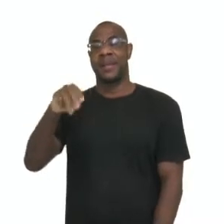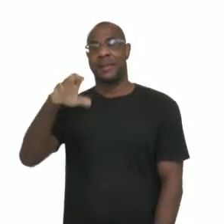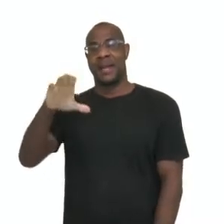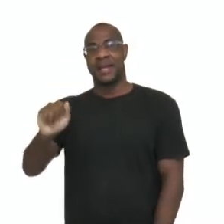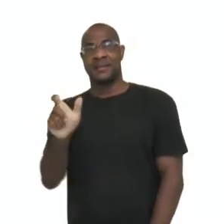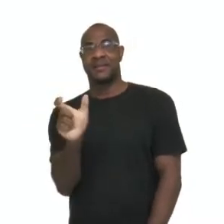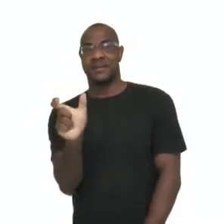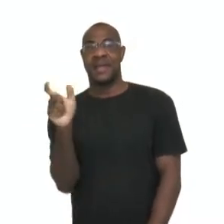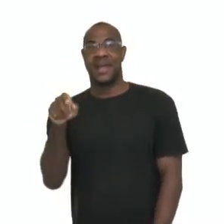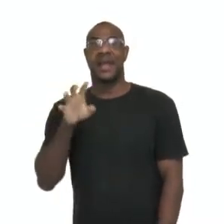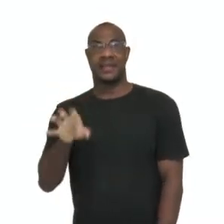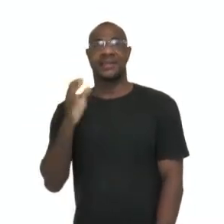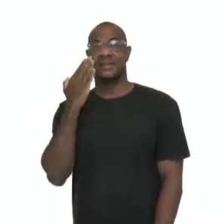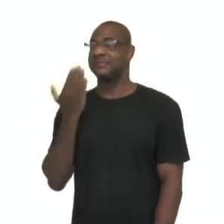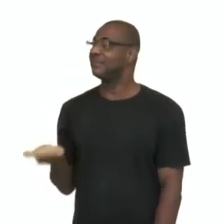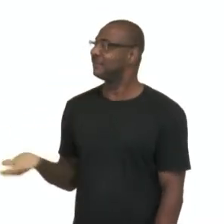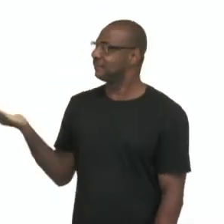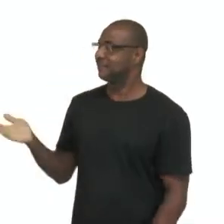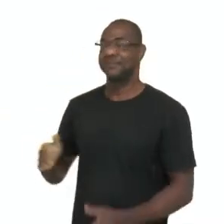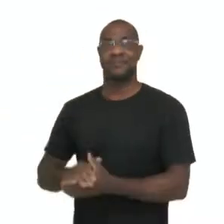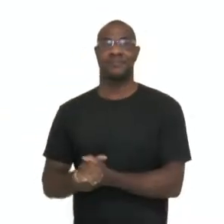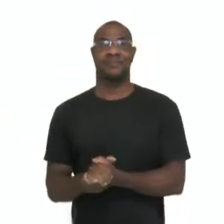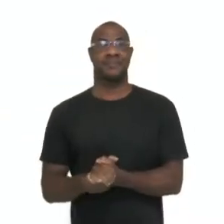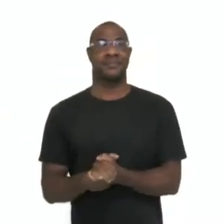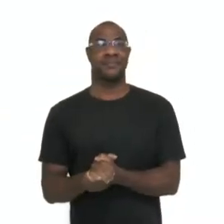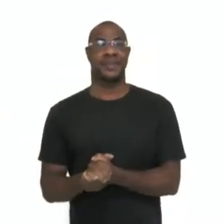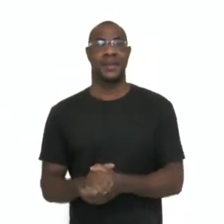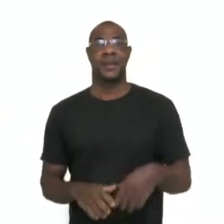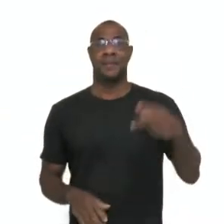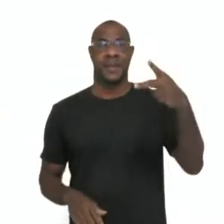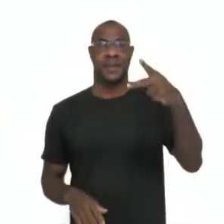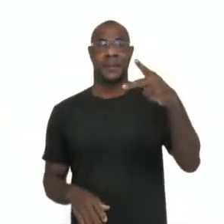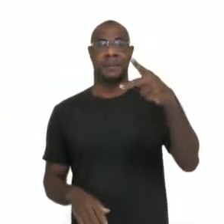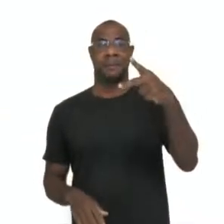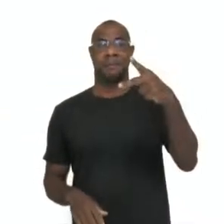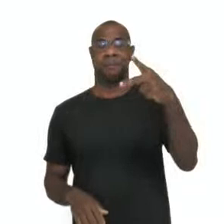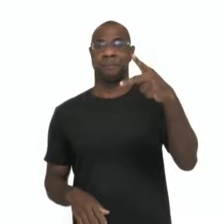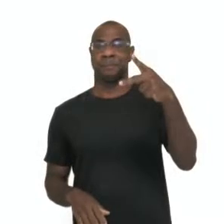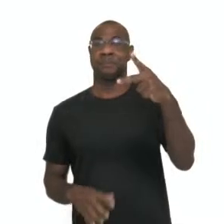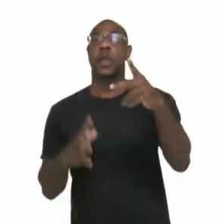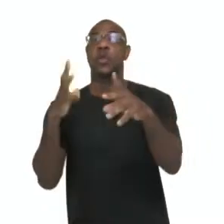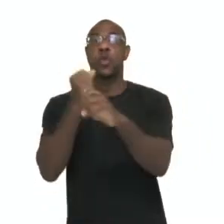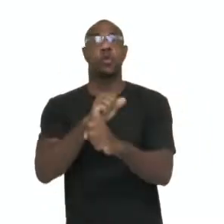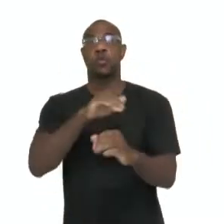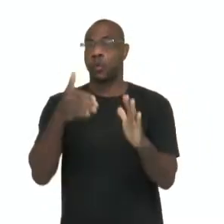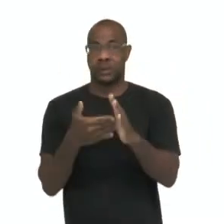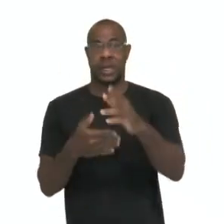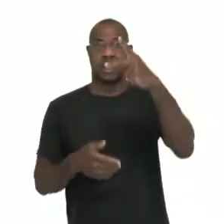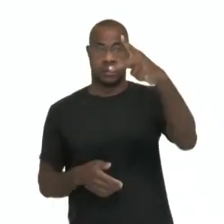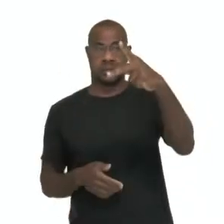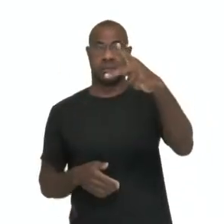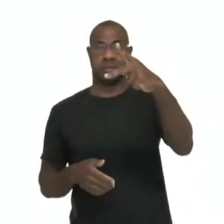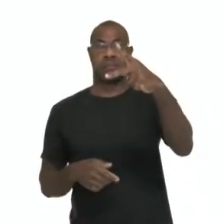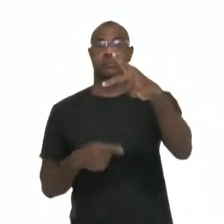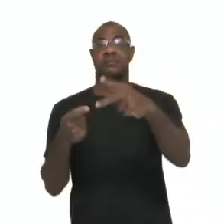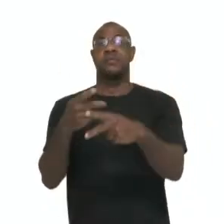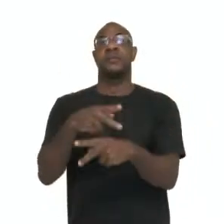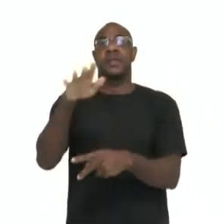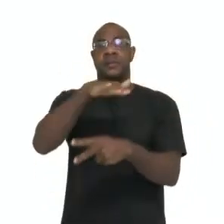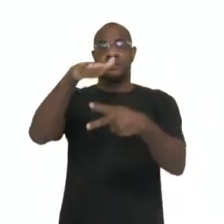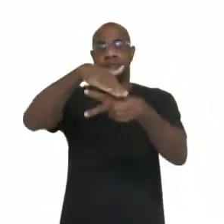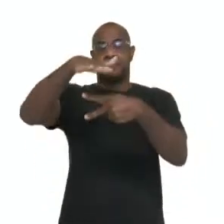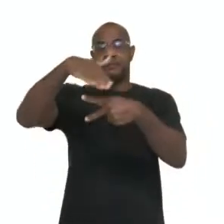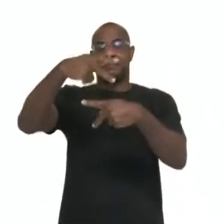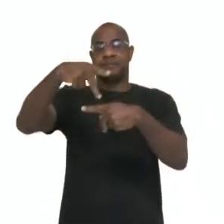ficam desta forma aqui, ó. O P, que são o total, ele vai no numerador. E